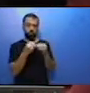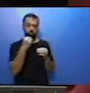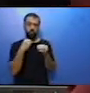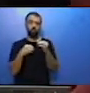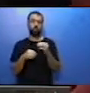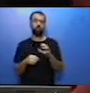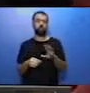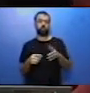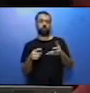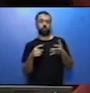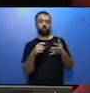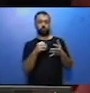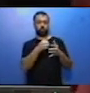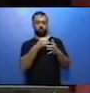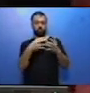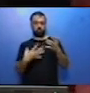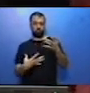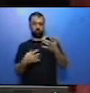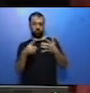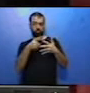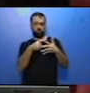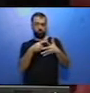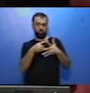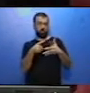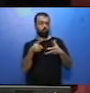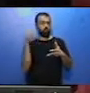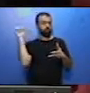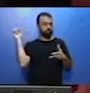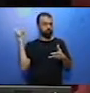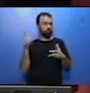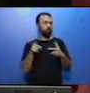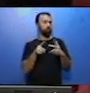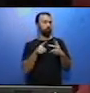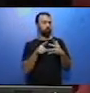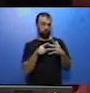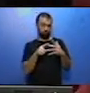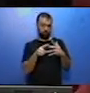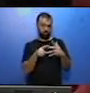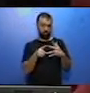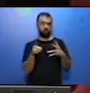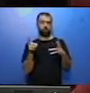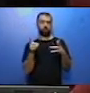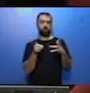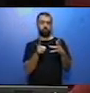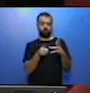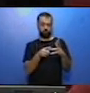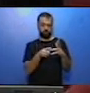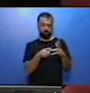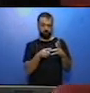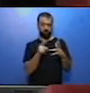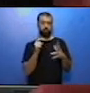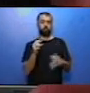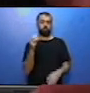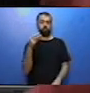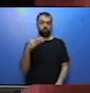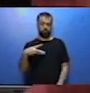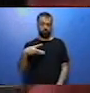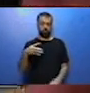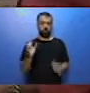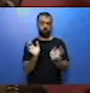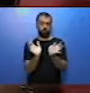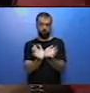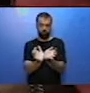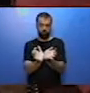como e energéticos construtores e reguladores